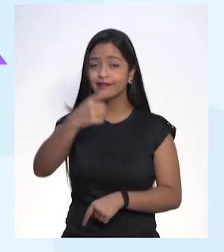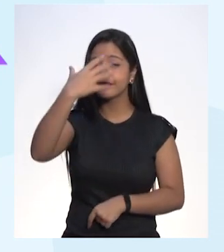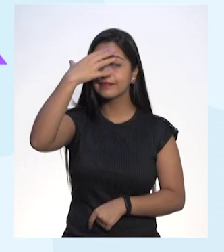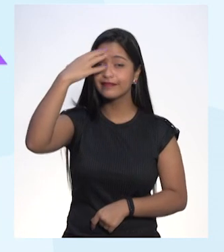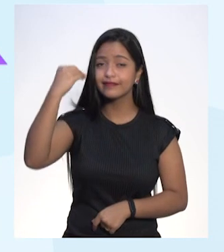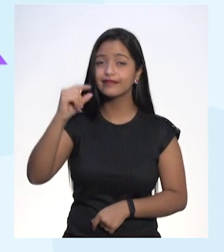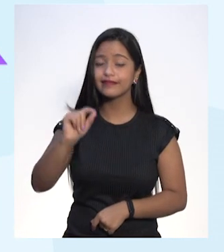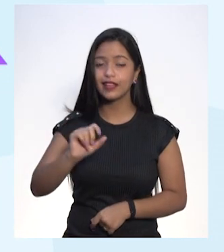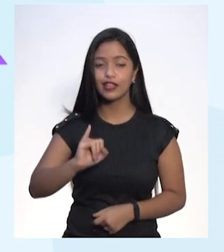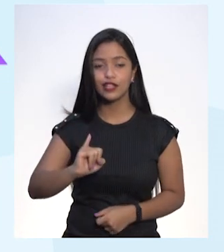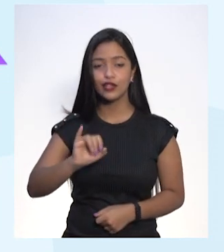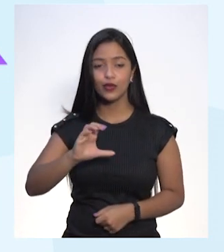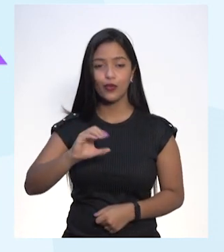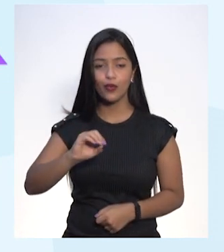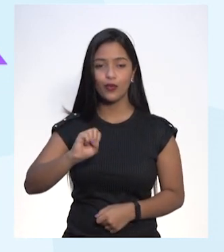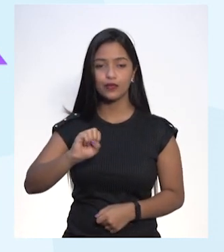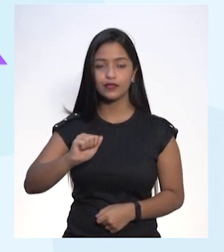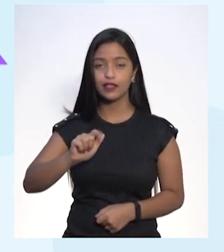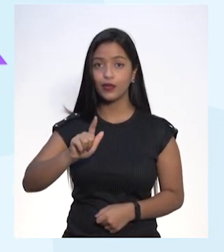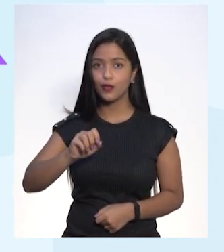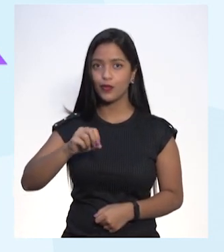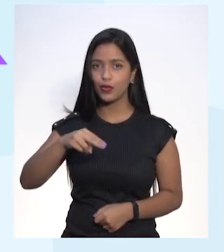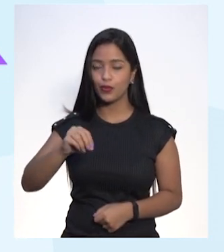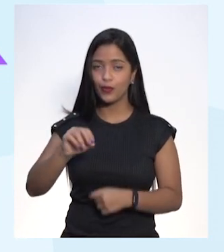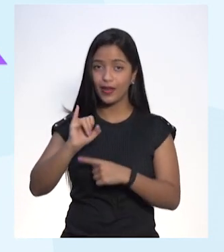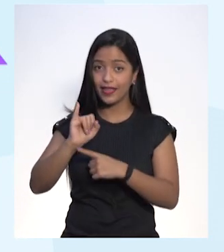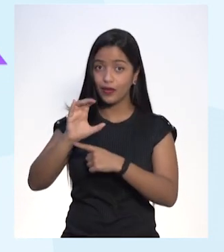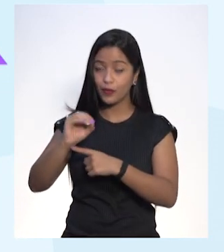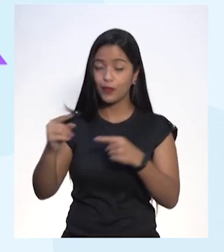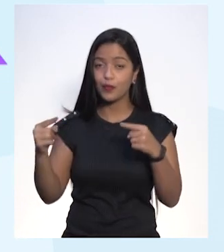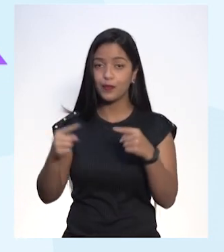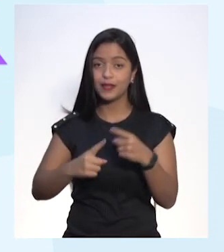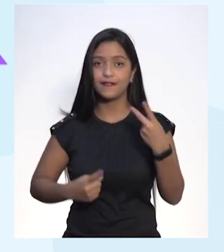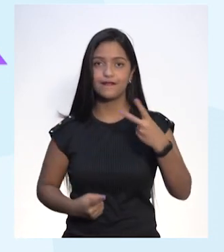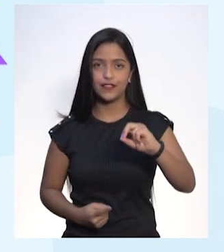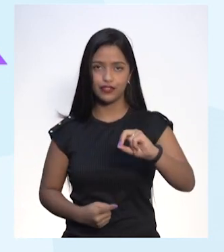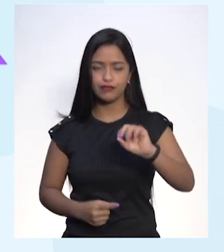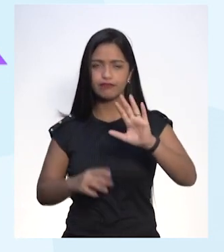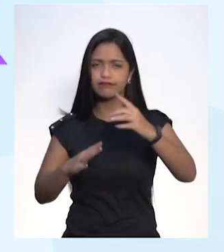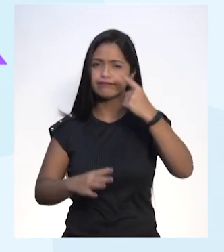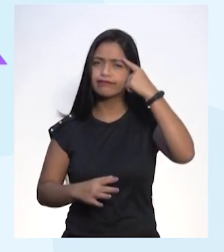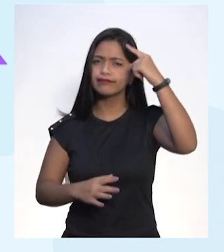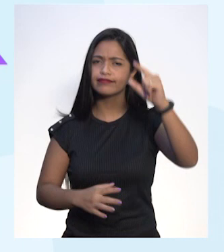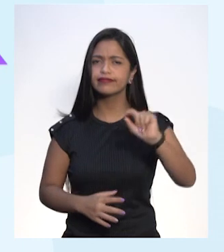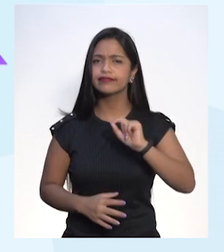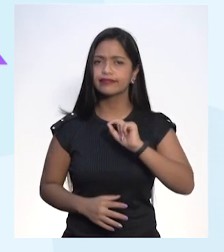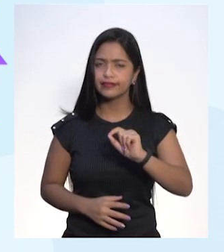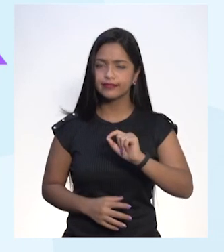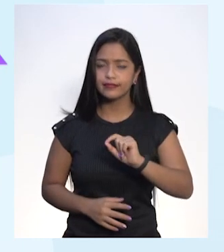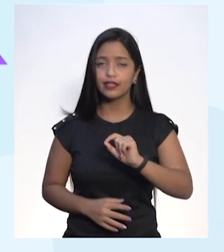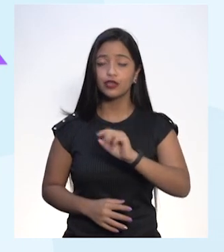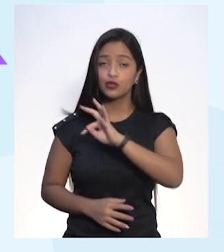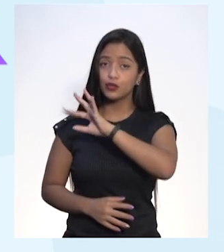ico, esse prefixo aí, ico, 20, tá? Lembrando que todos eles aqui, à exceção, né, do